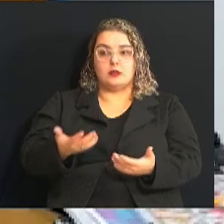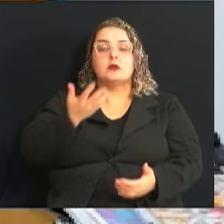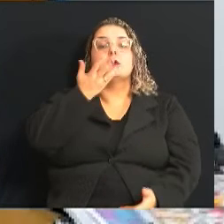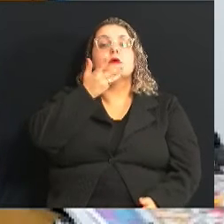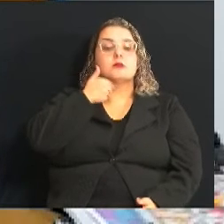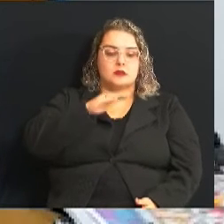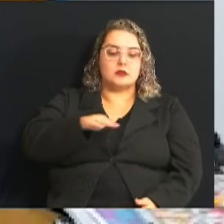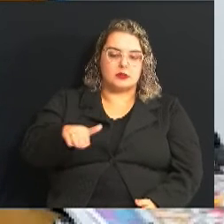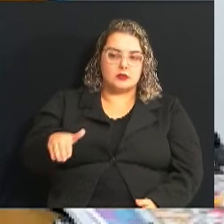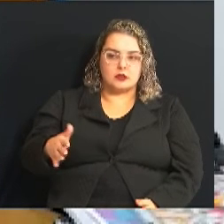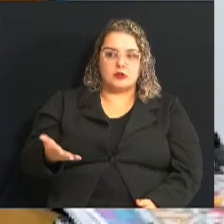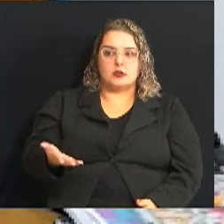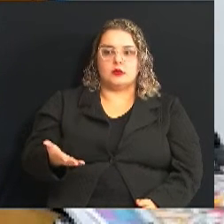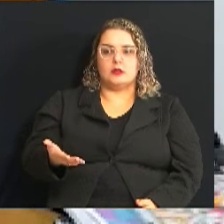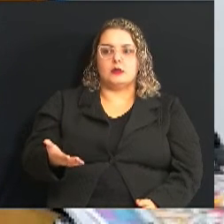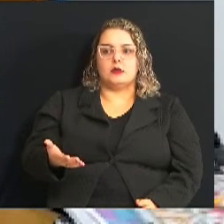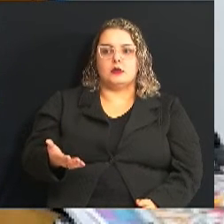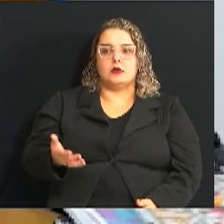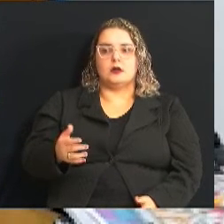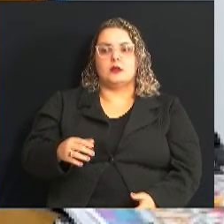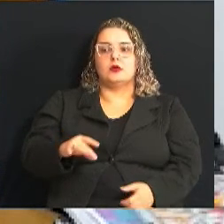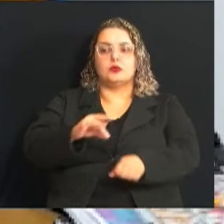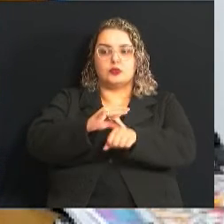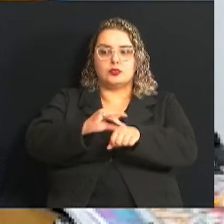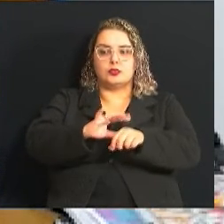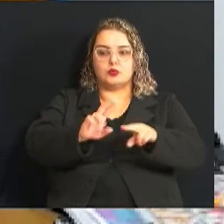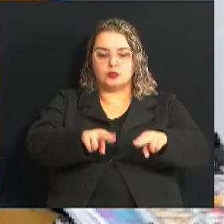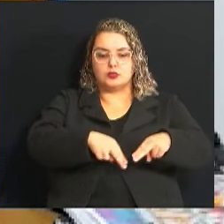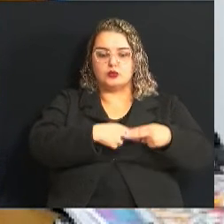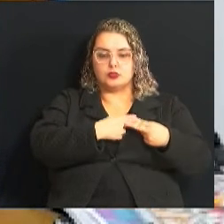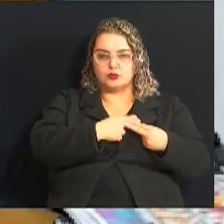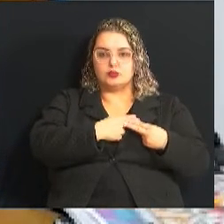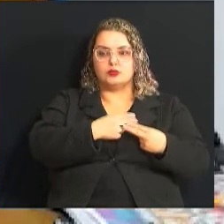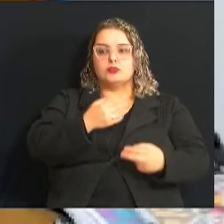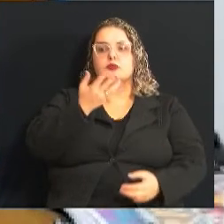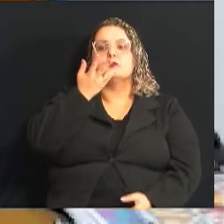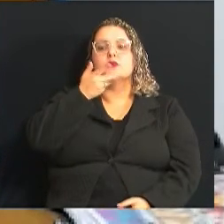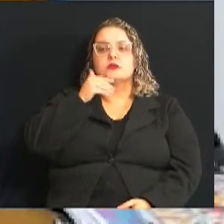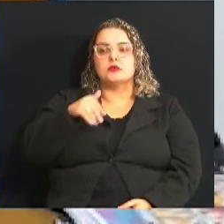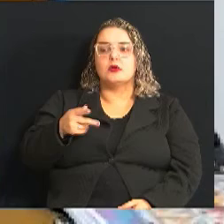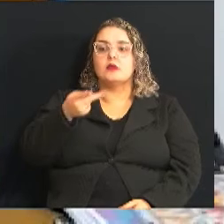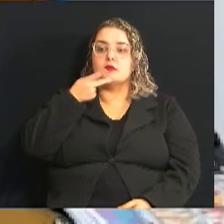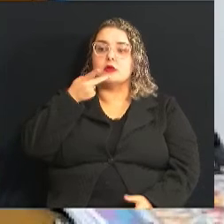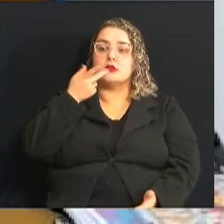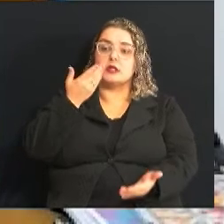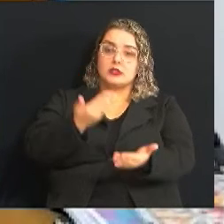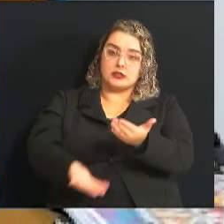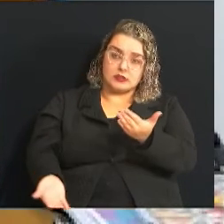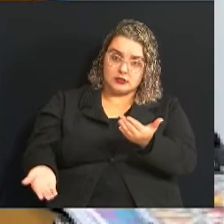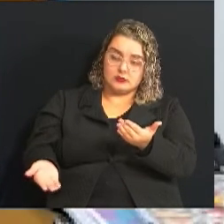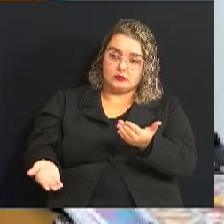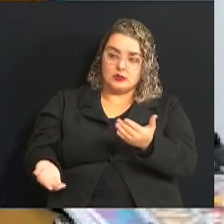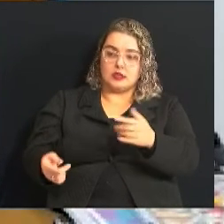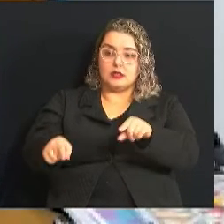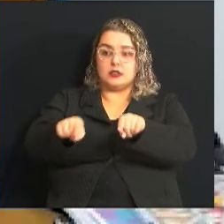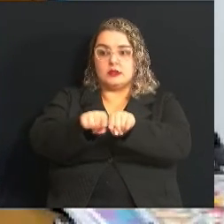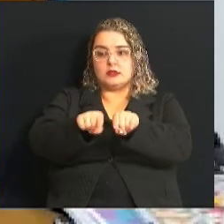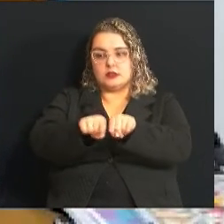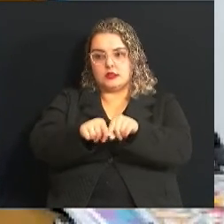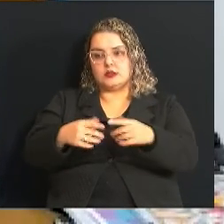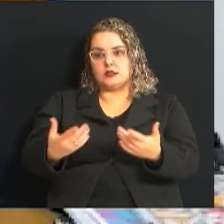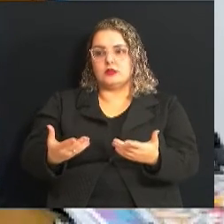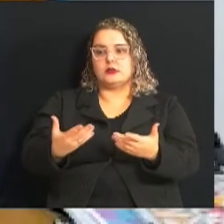né, do livro Caixinha Luto da Criança, falar das suas perdas e também, como